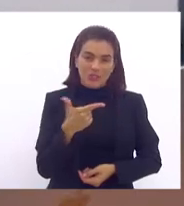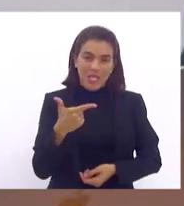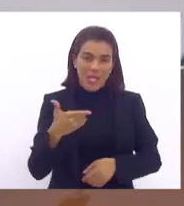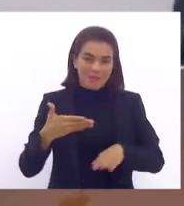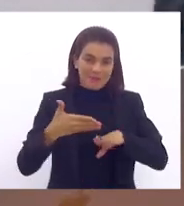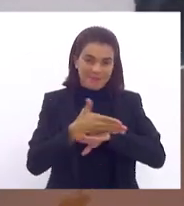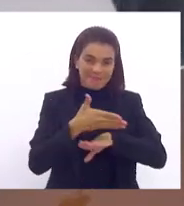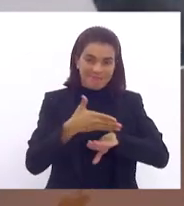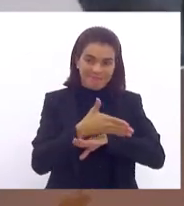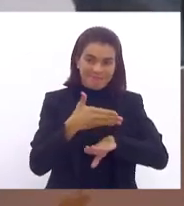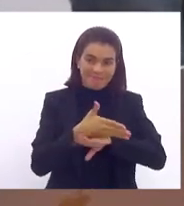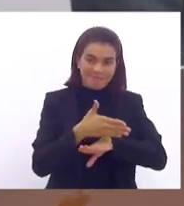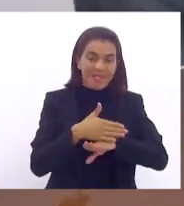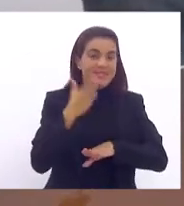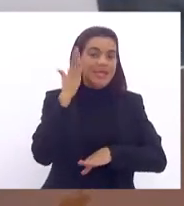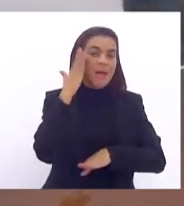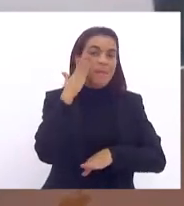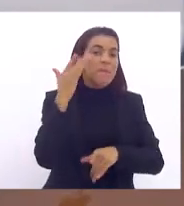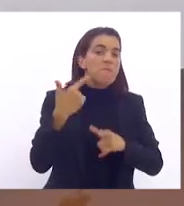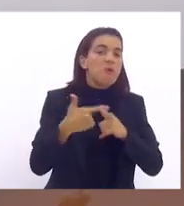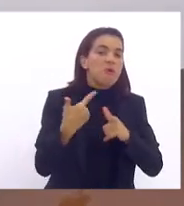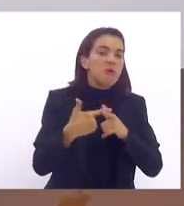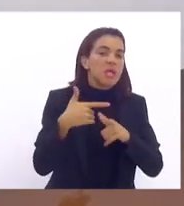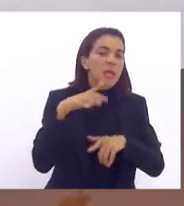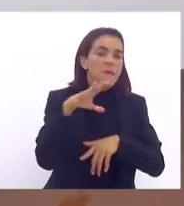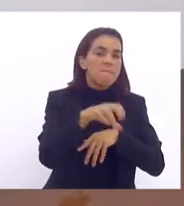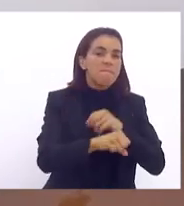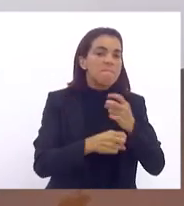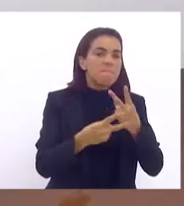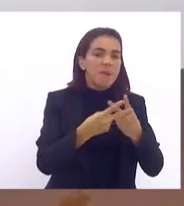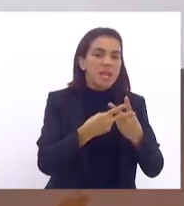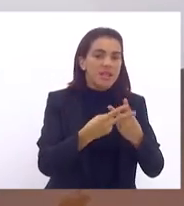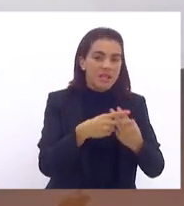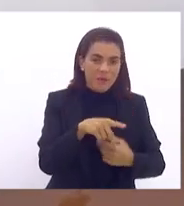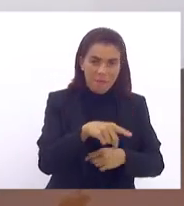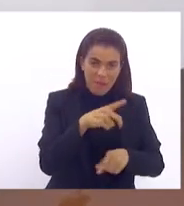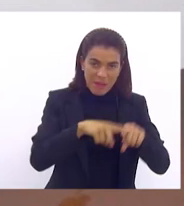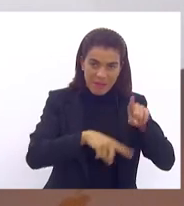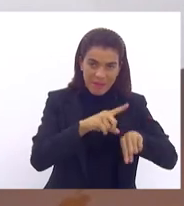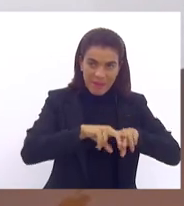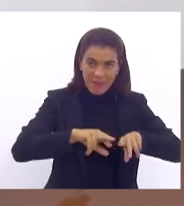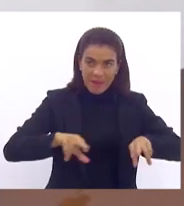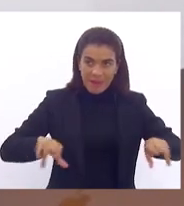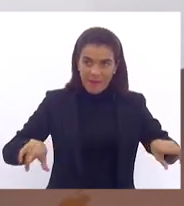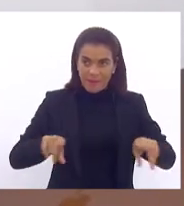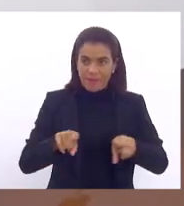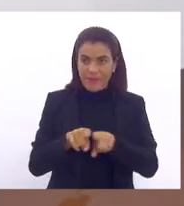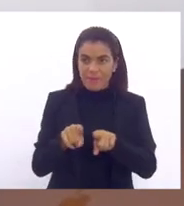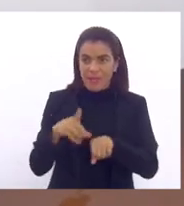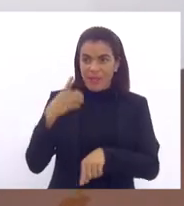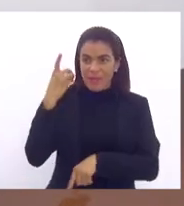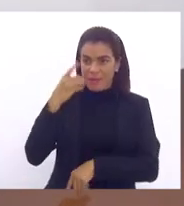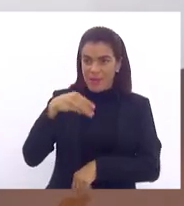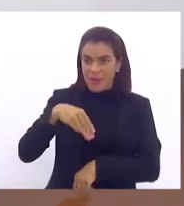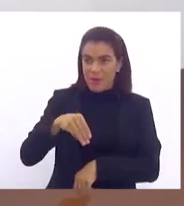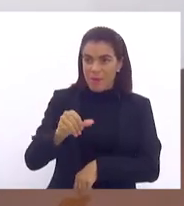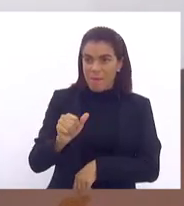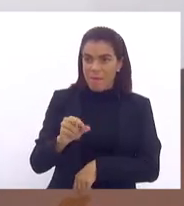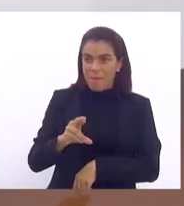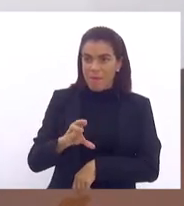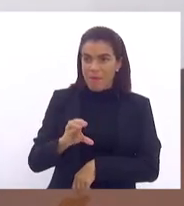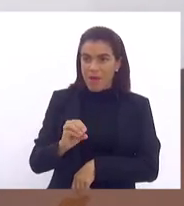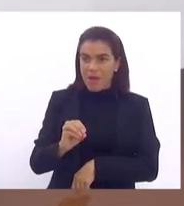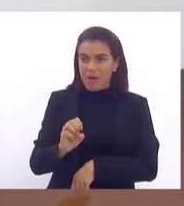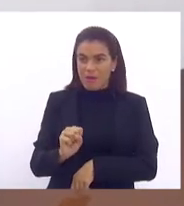às razões né que justificam essas providências especialmente no caso do senador Marcos Du Val a busca e apreensão